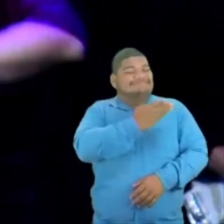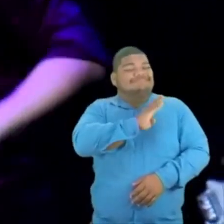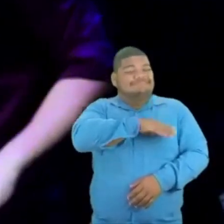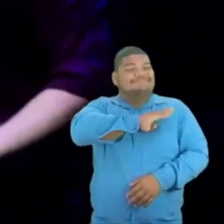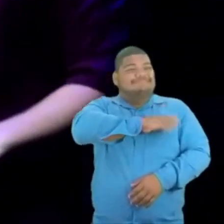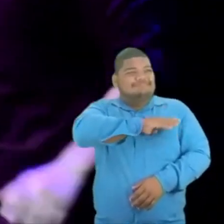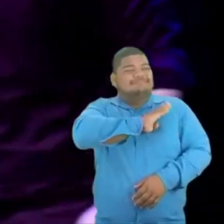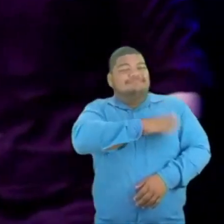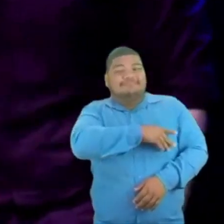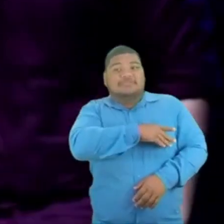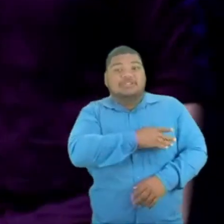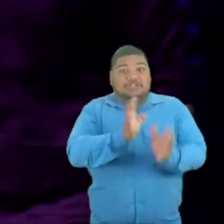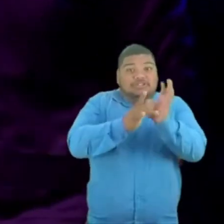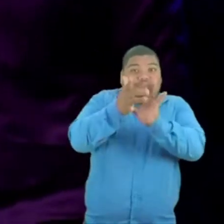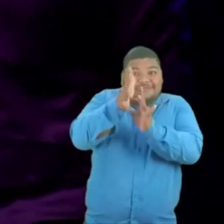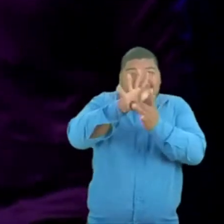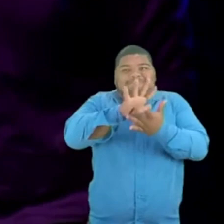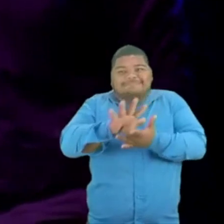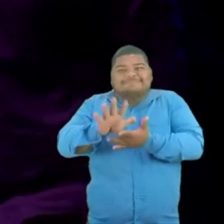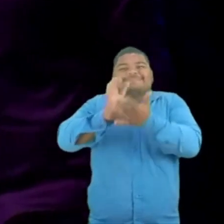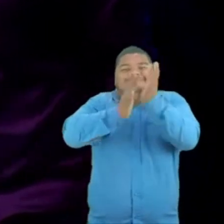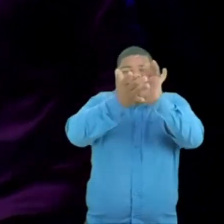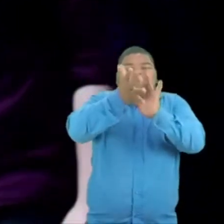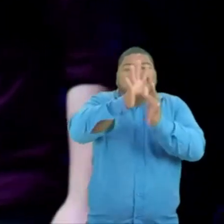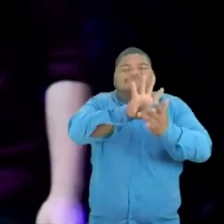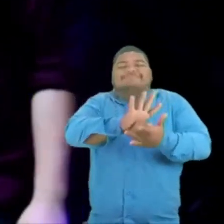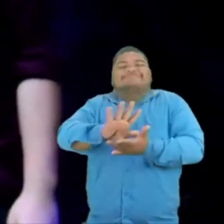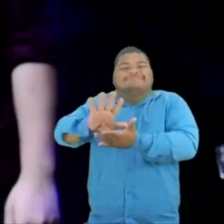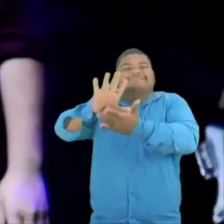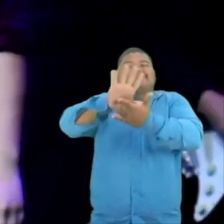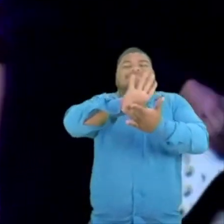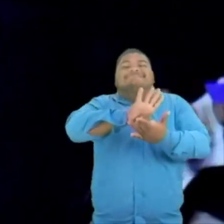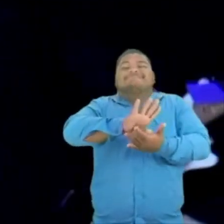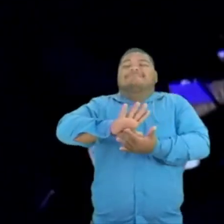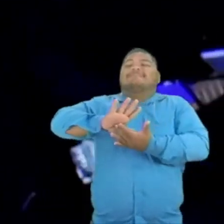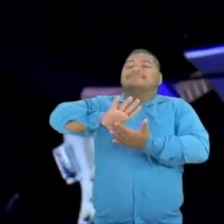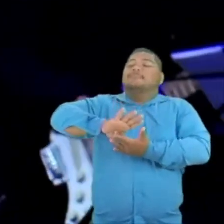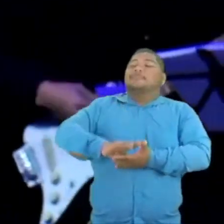no coração. Jesus, Jesus,